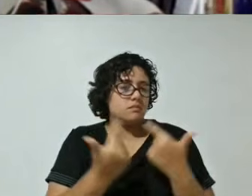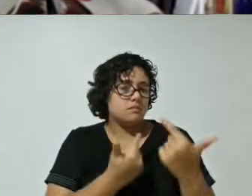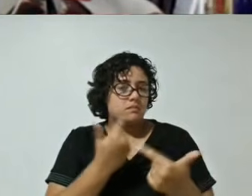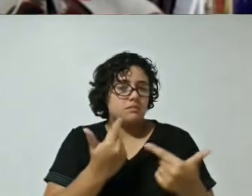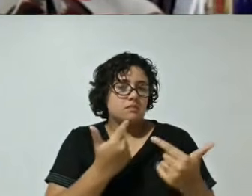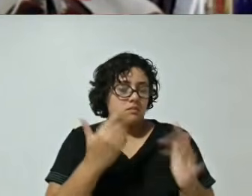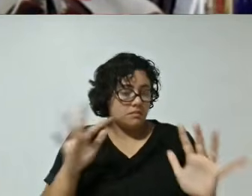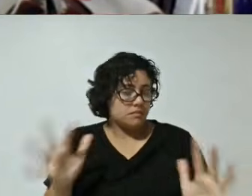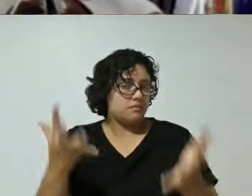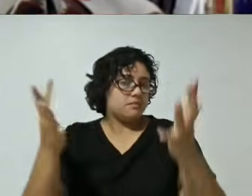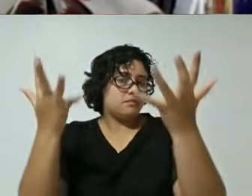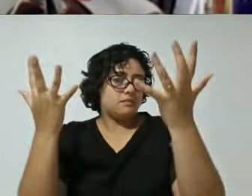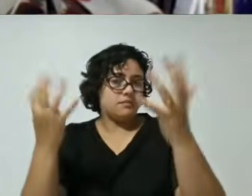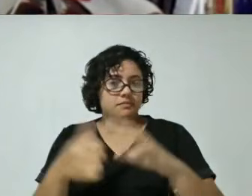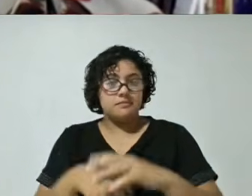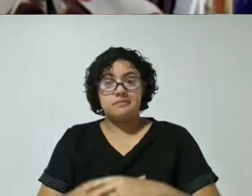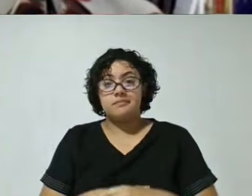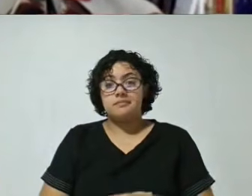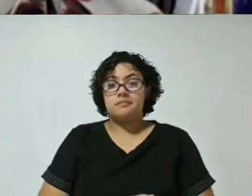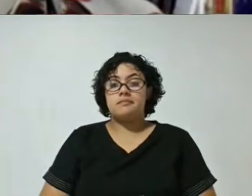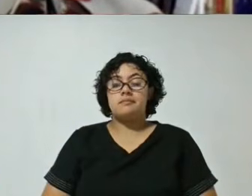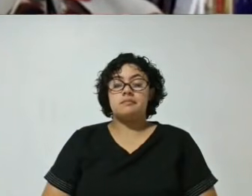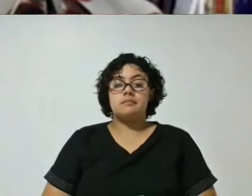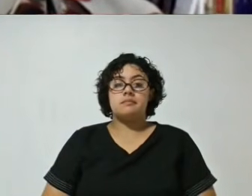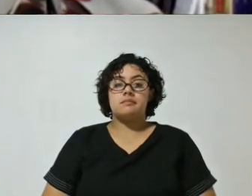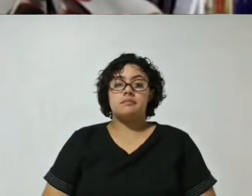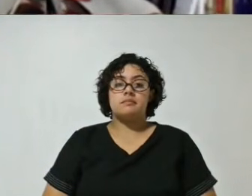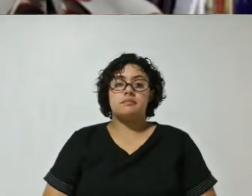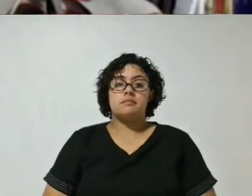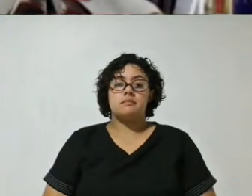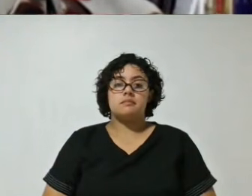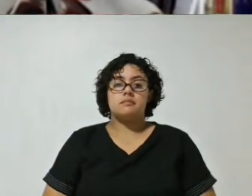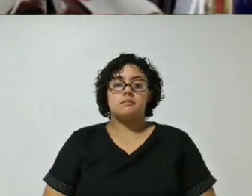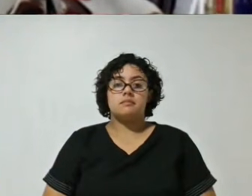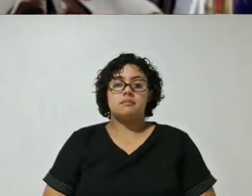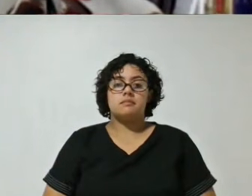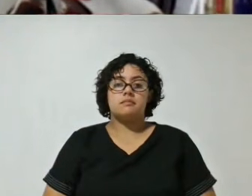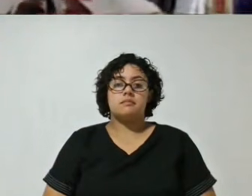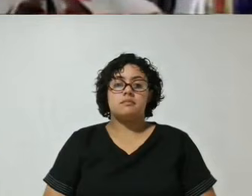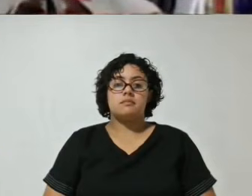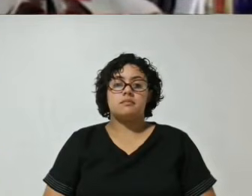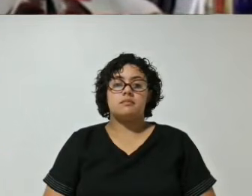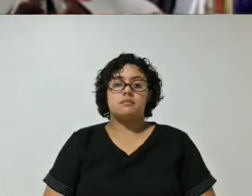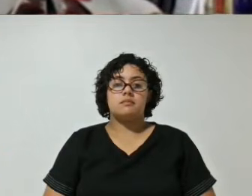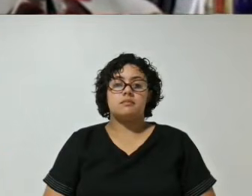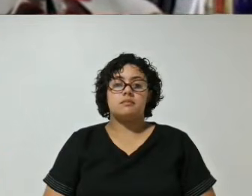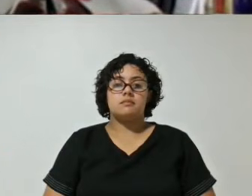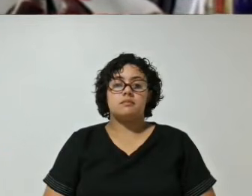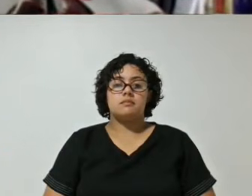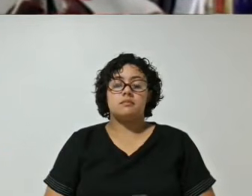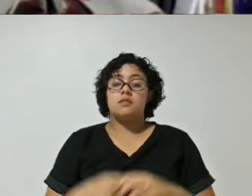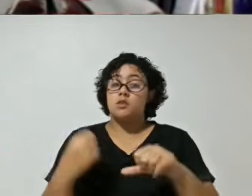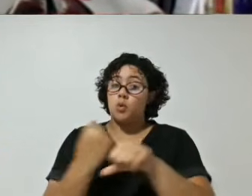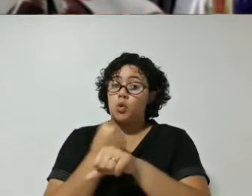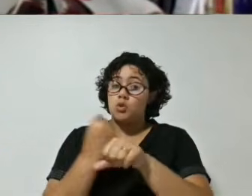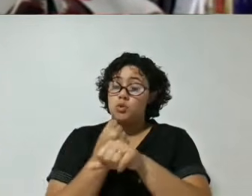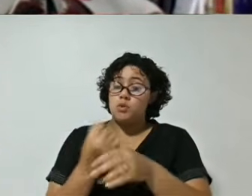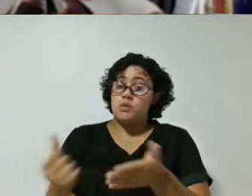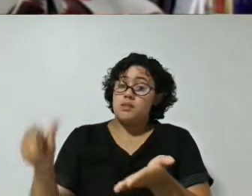promoveram, né, Sim. a construção né, da sede do Centro Cultural,